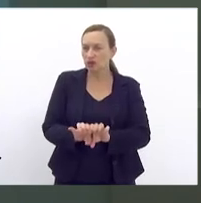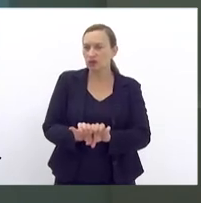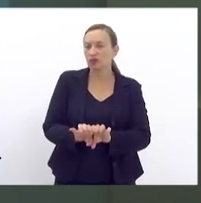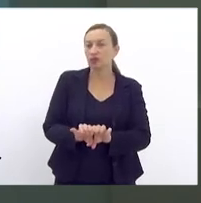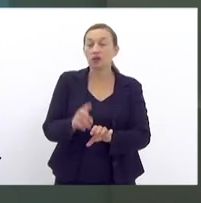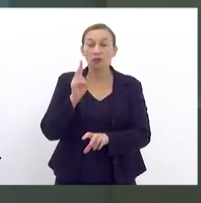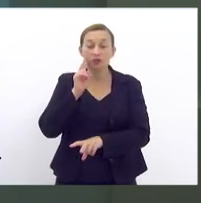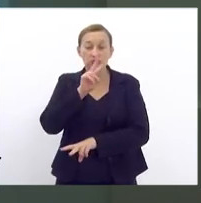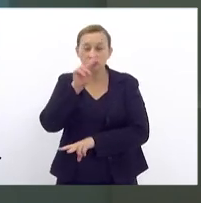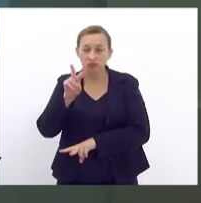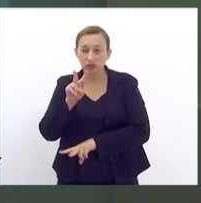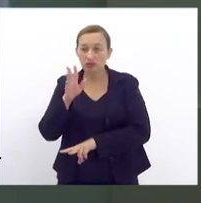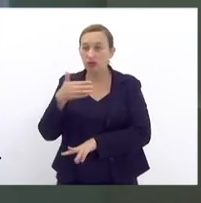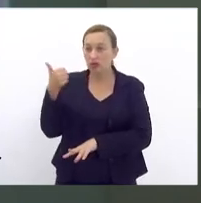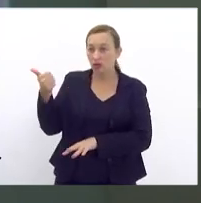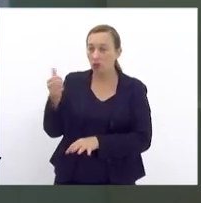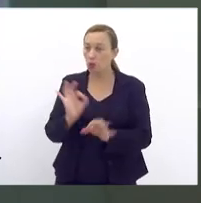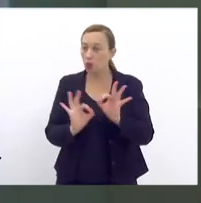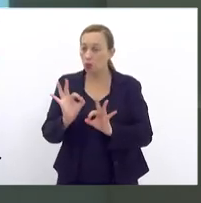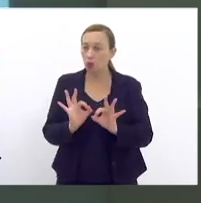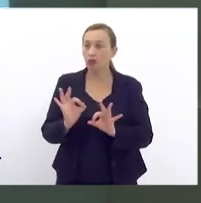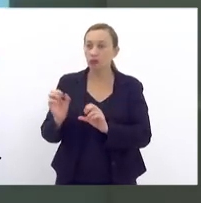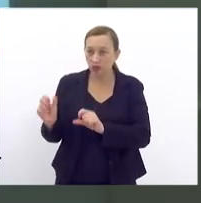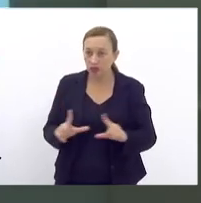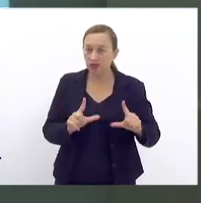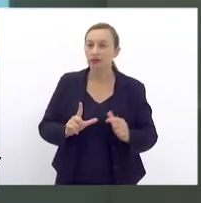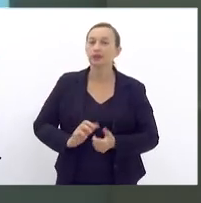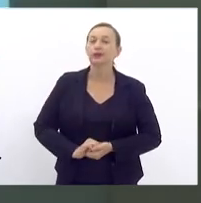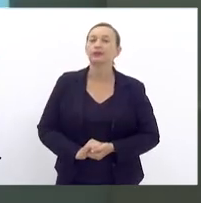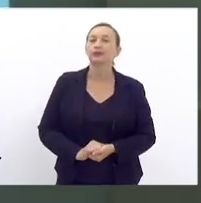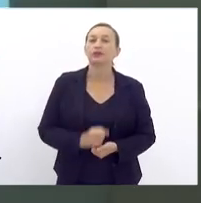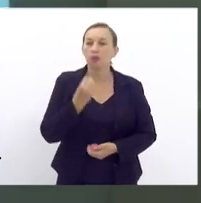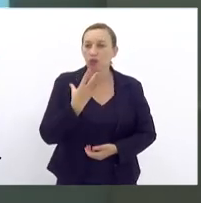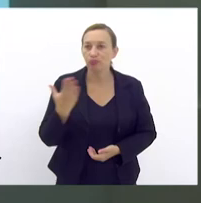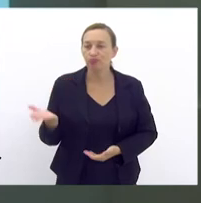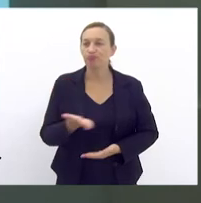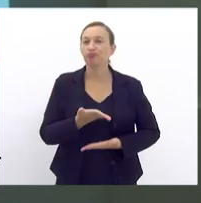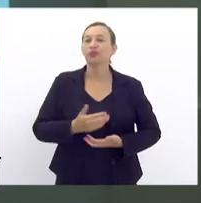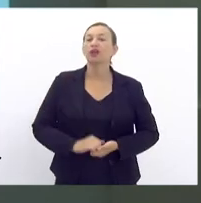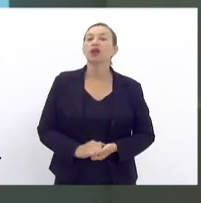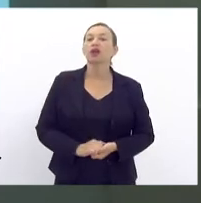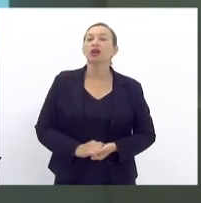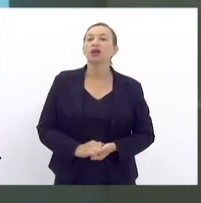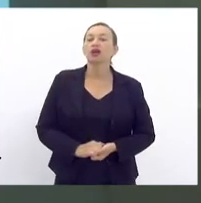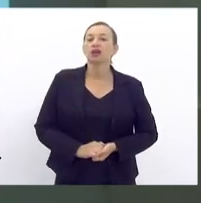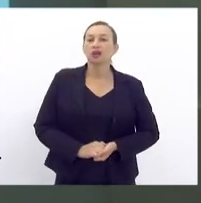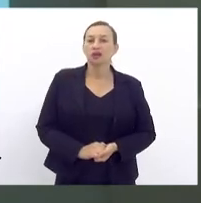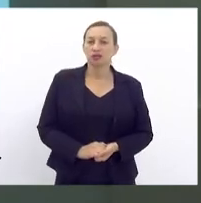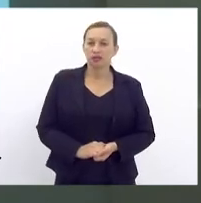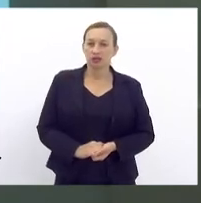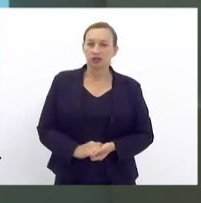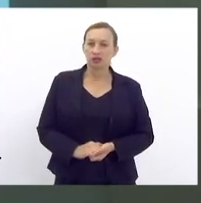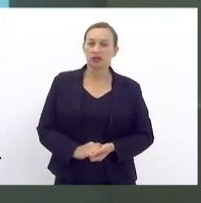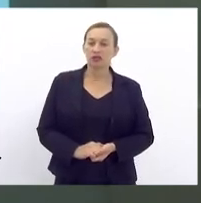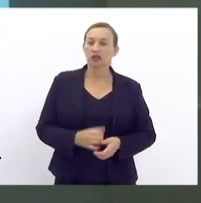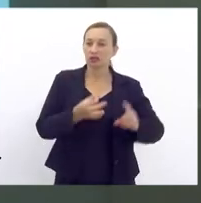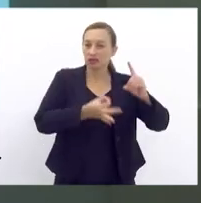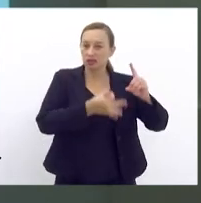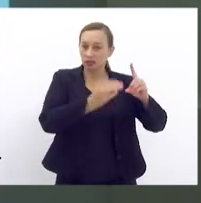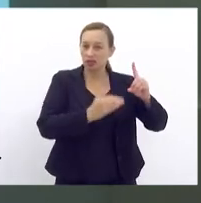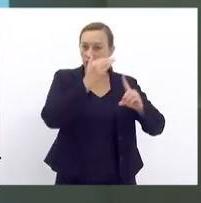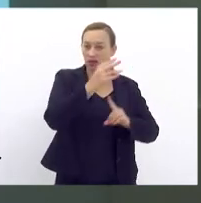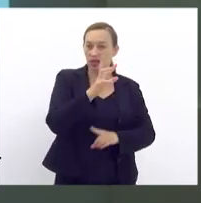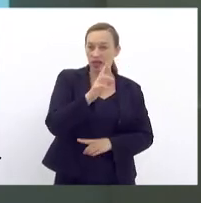visualização em forma de organograma pode passar Bom vamos lá então eu vou começar Desembargador Regina